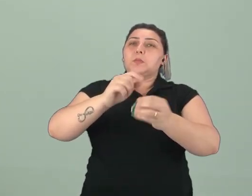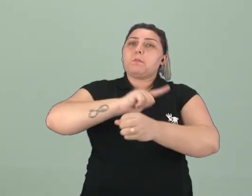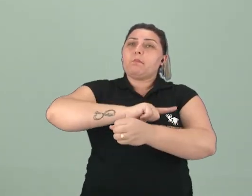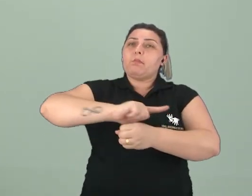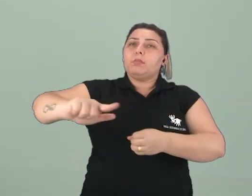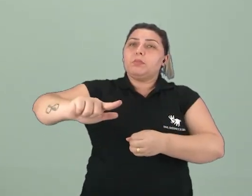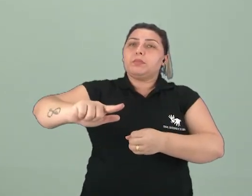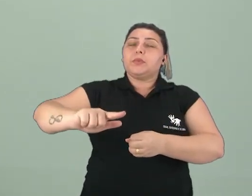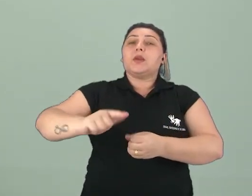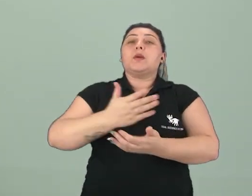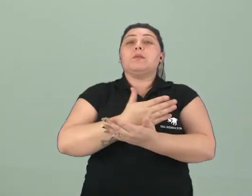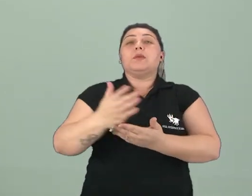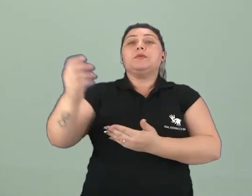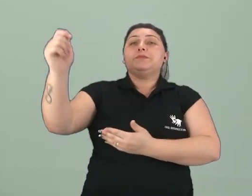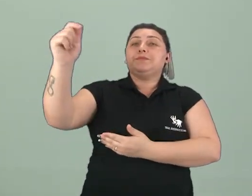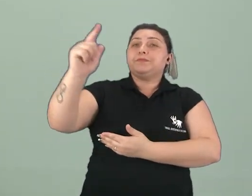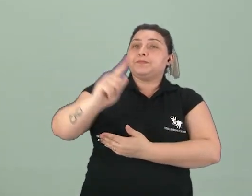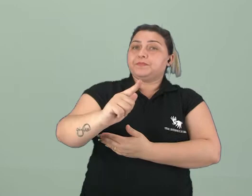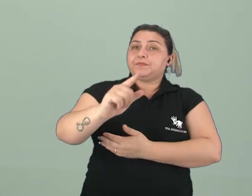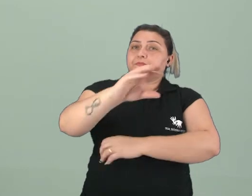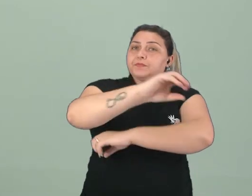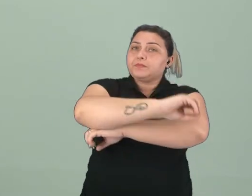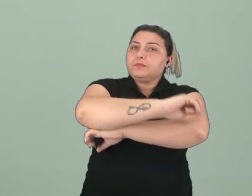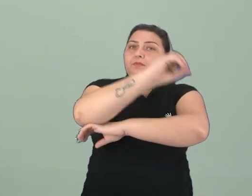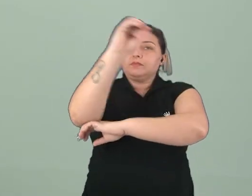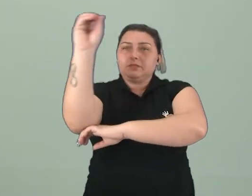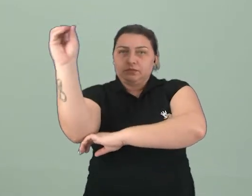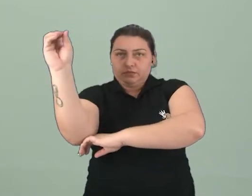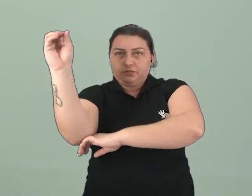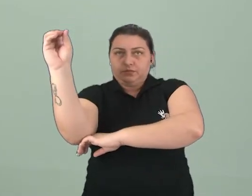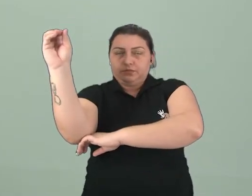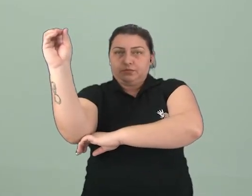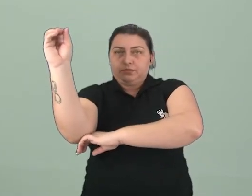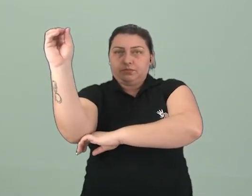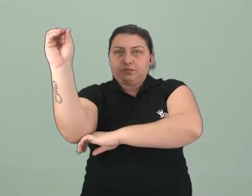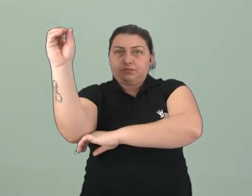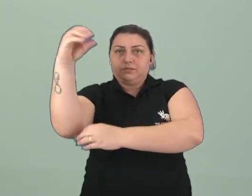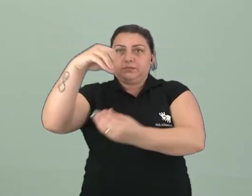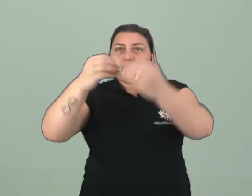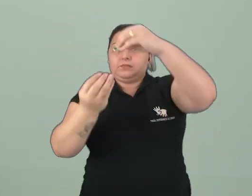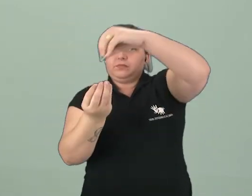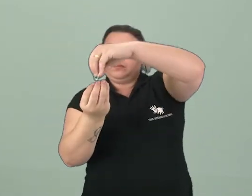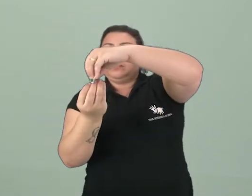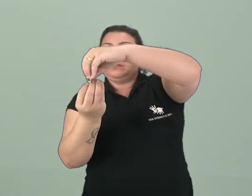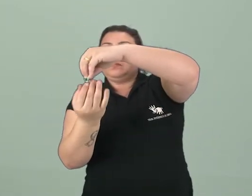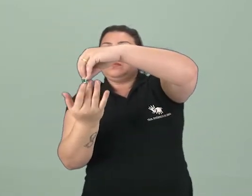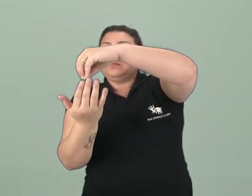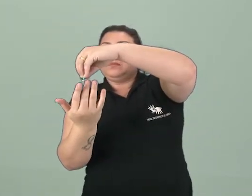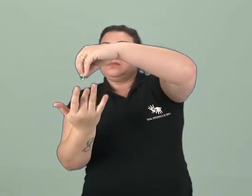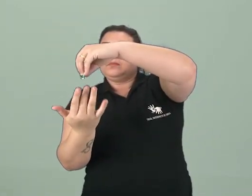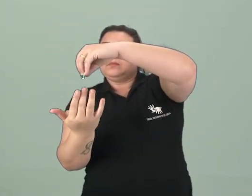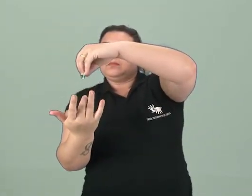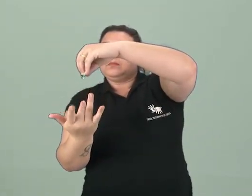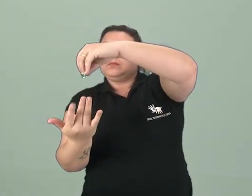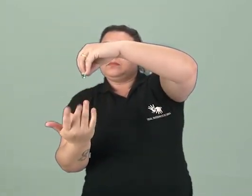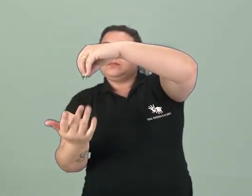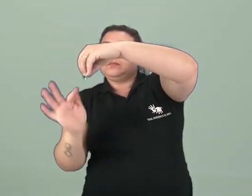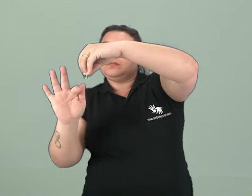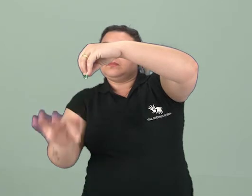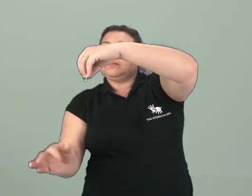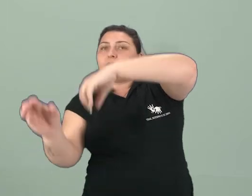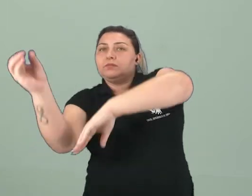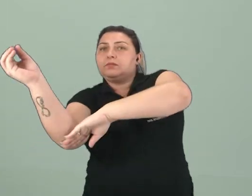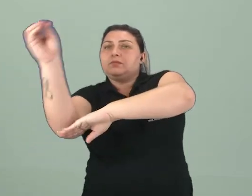sol, no nascer do sol, né? Você virava a ampulheta e aquela areia, no final do dia, quando o sol estava